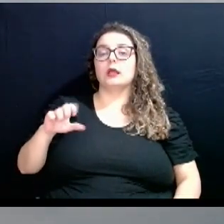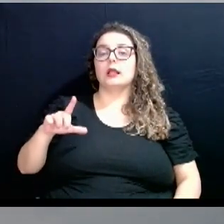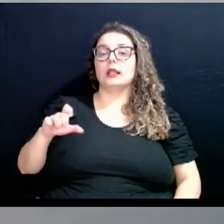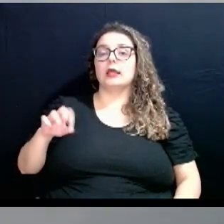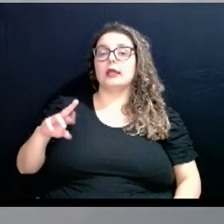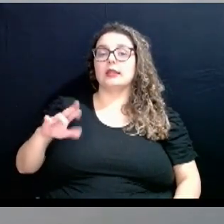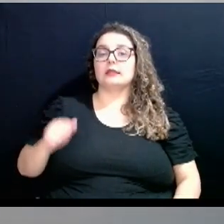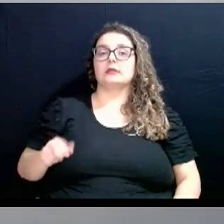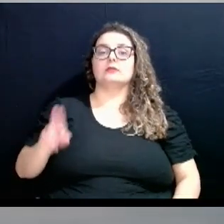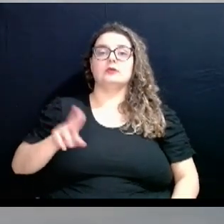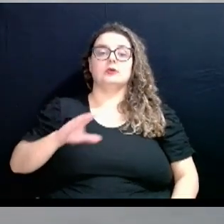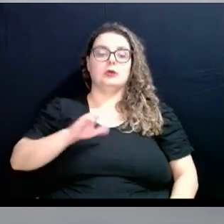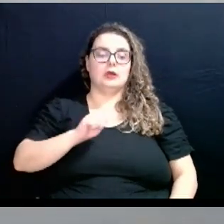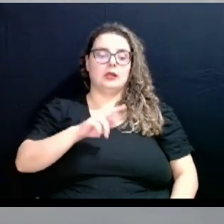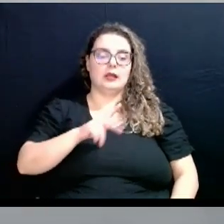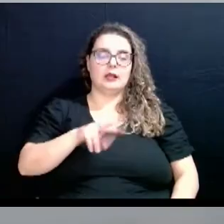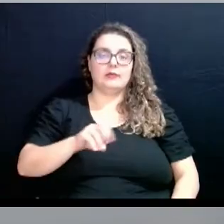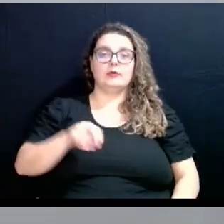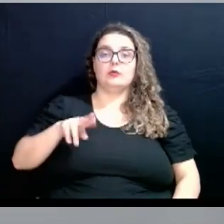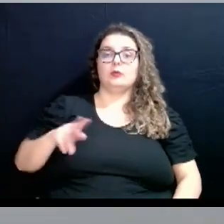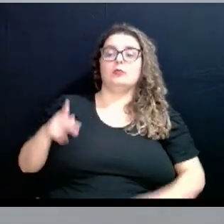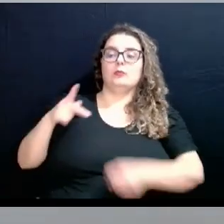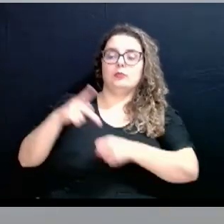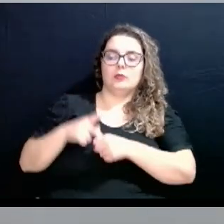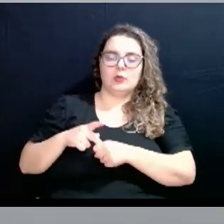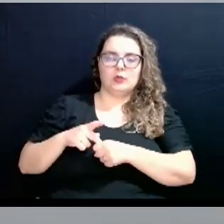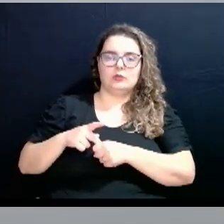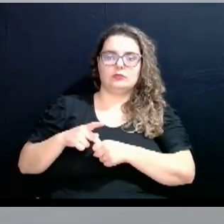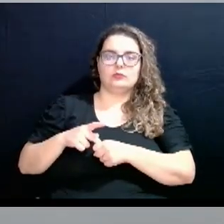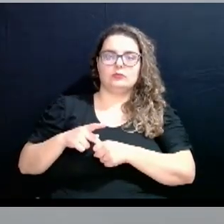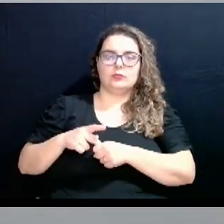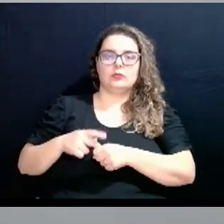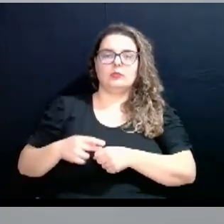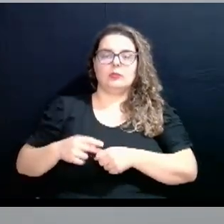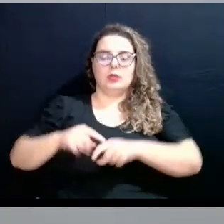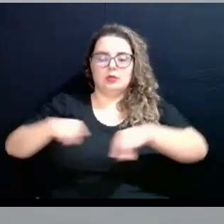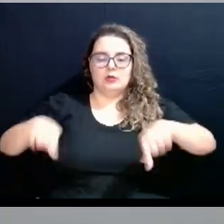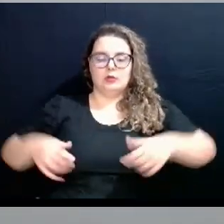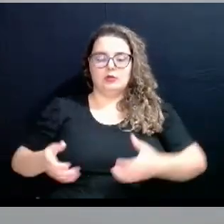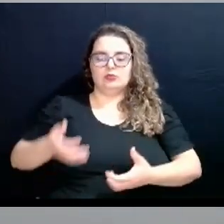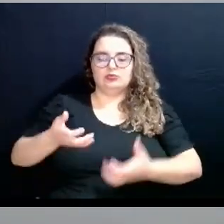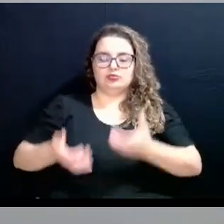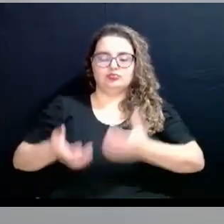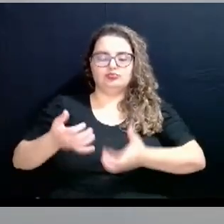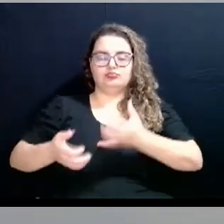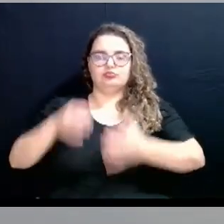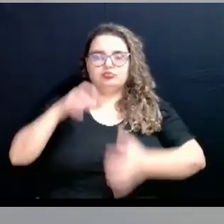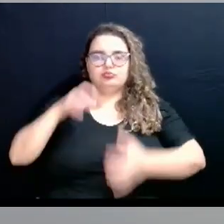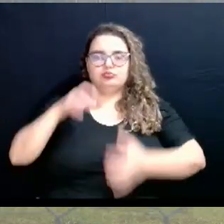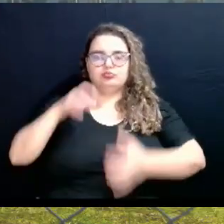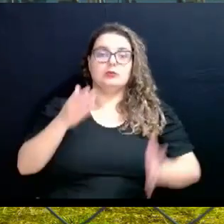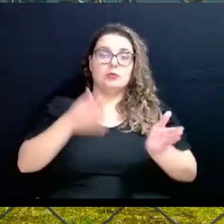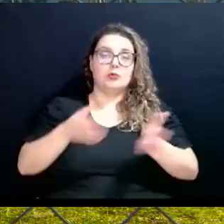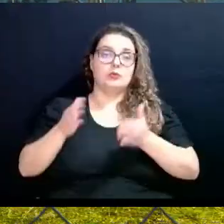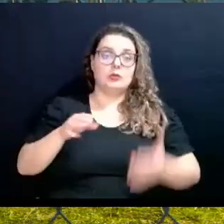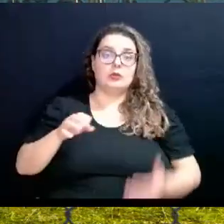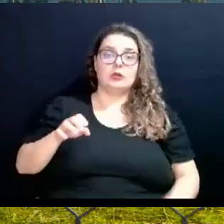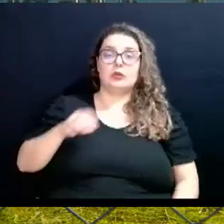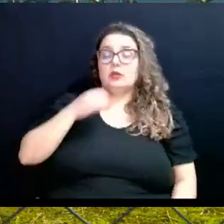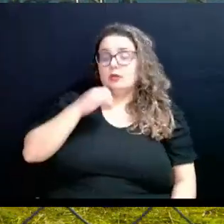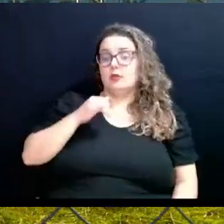usina termoelétrica é aquela que vai usar carvão ou que vai usar petróleo para esquentar a caldeira e produzir energia